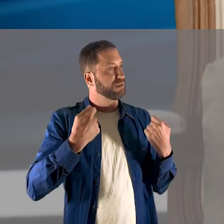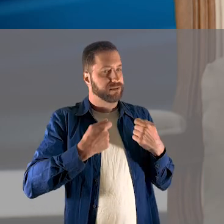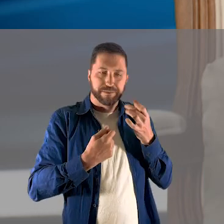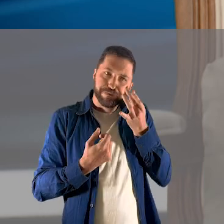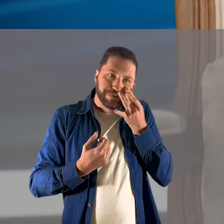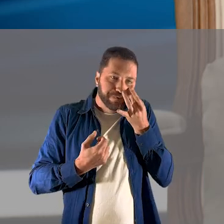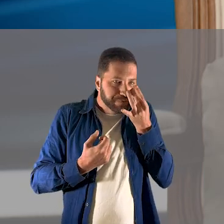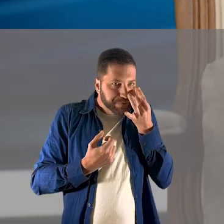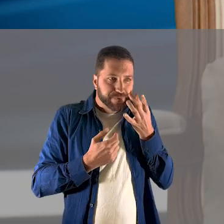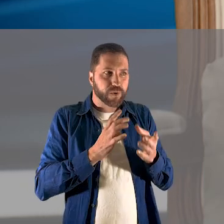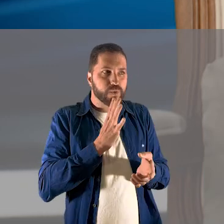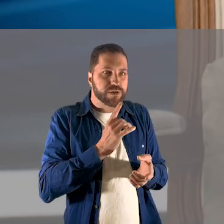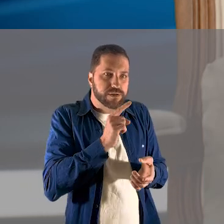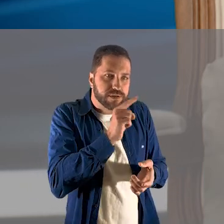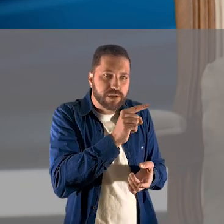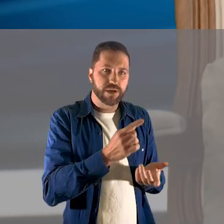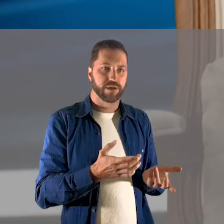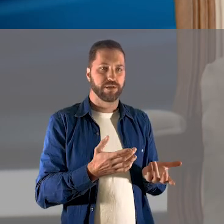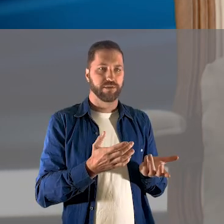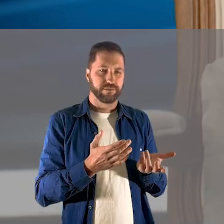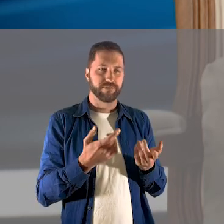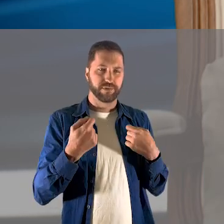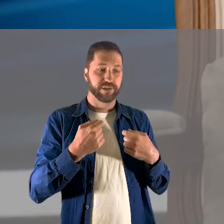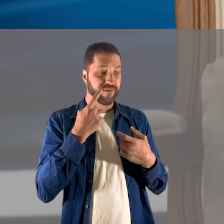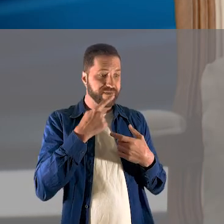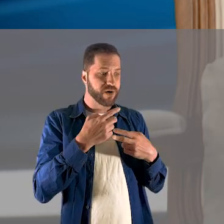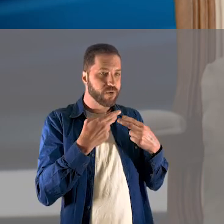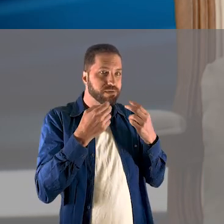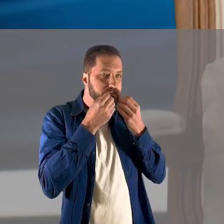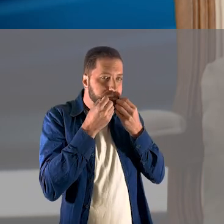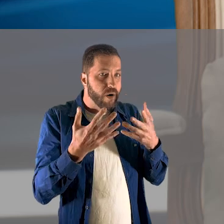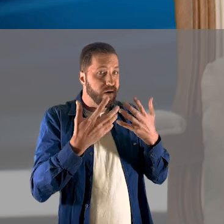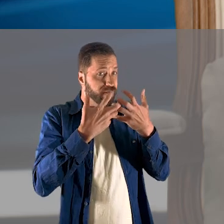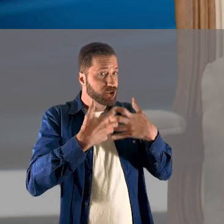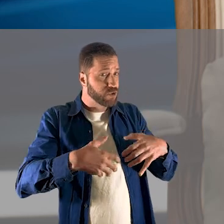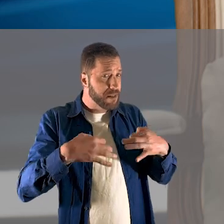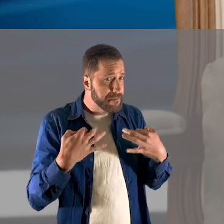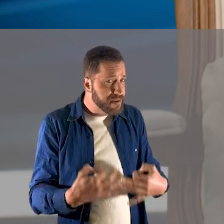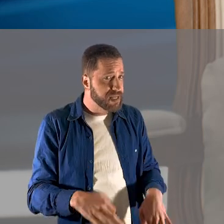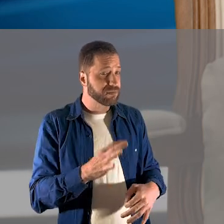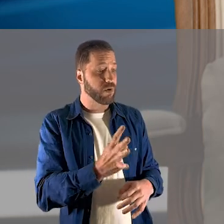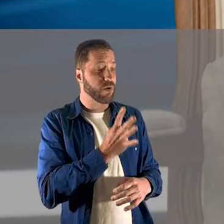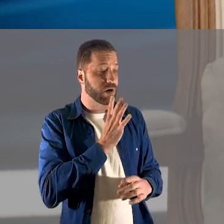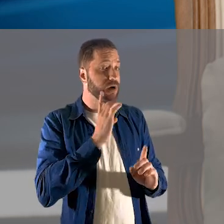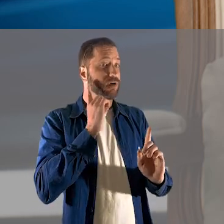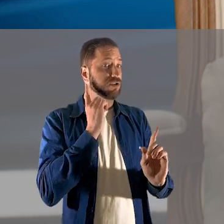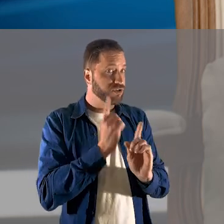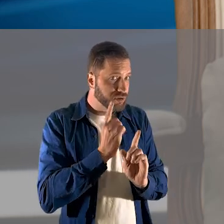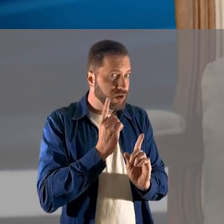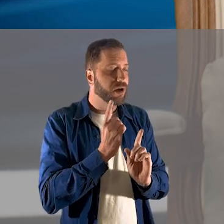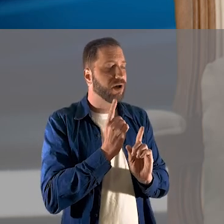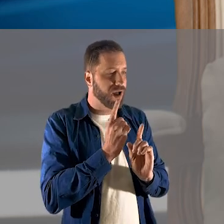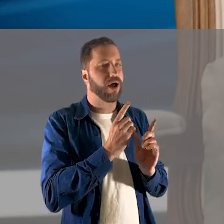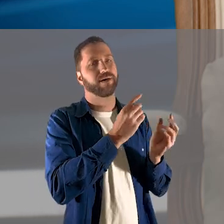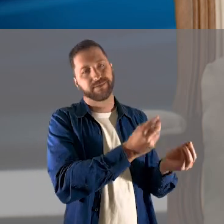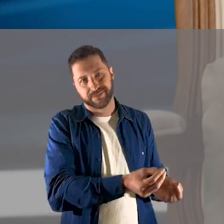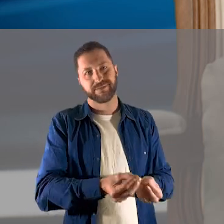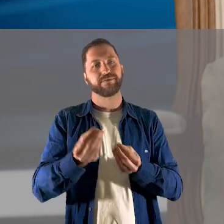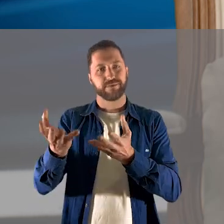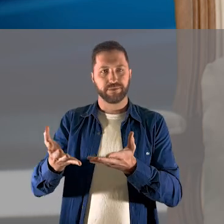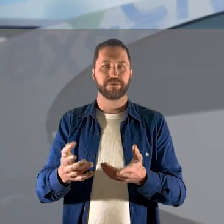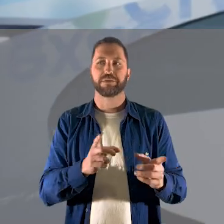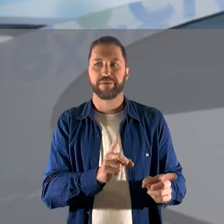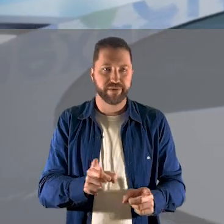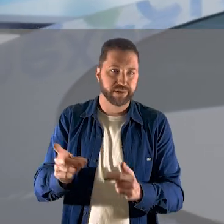estar ali você tem que estar conectado ao mesmo tempo trazer coisas altamente eficazes máquinas muito boas